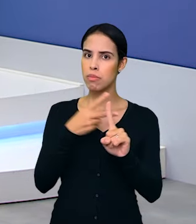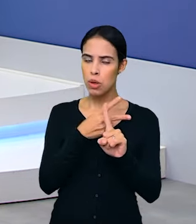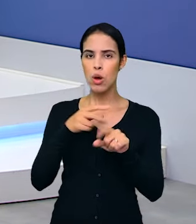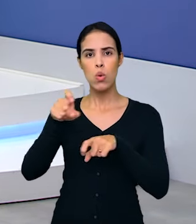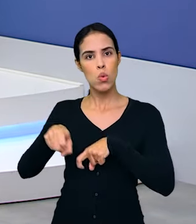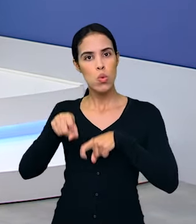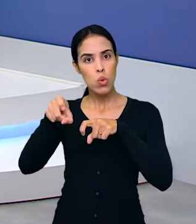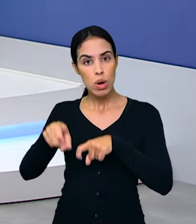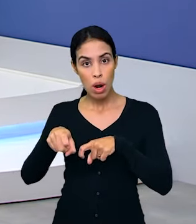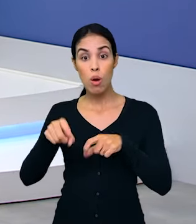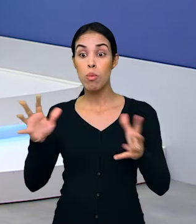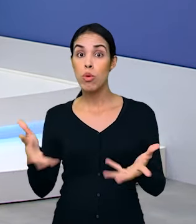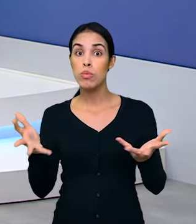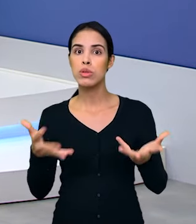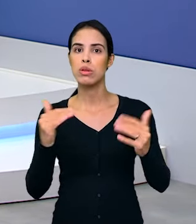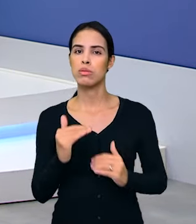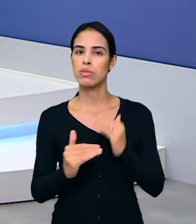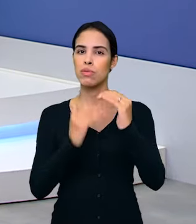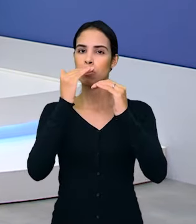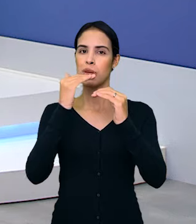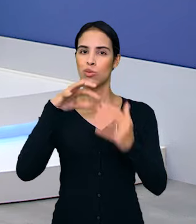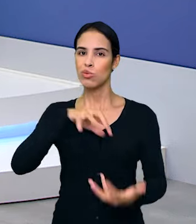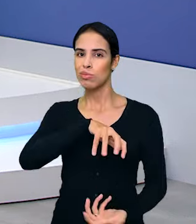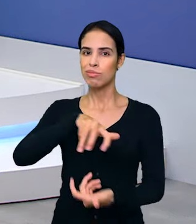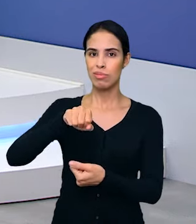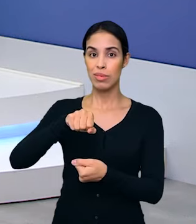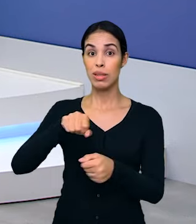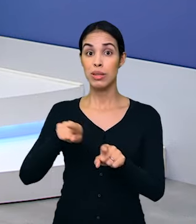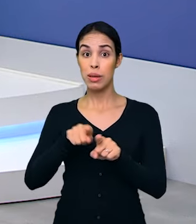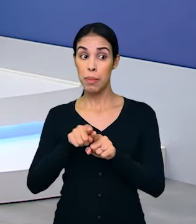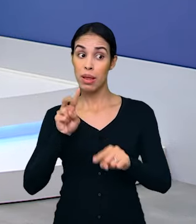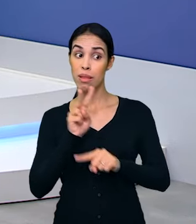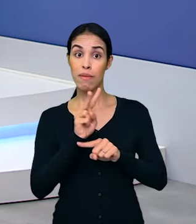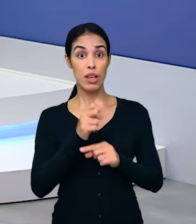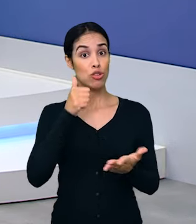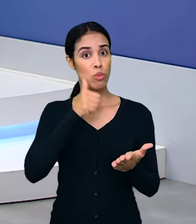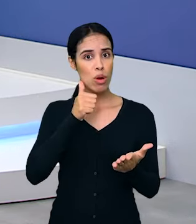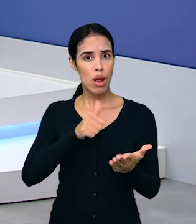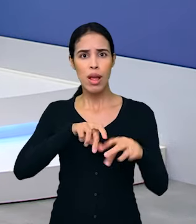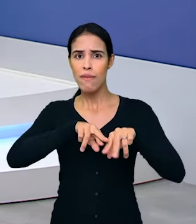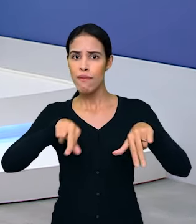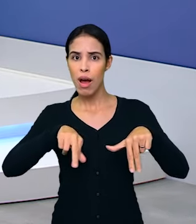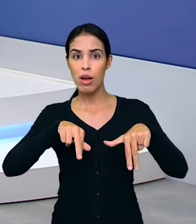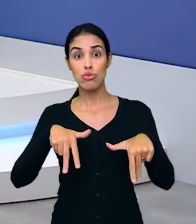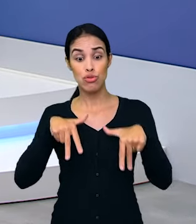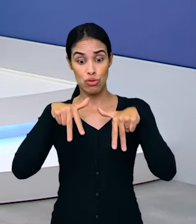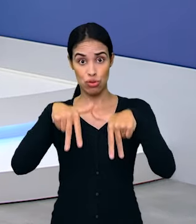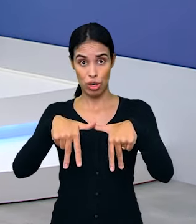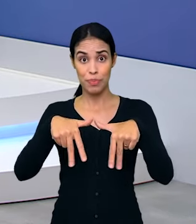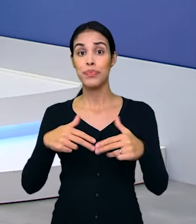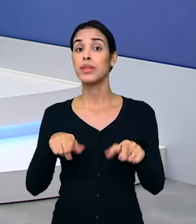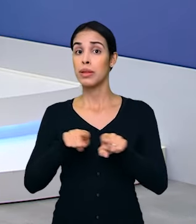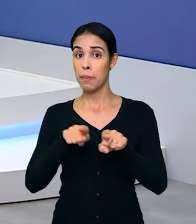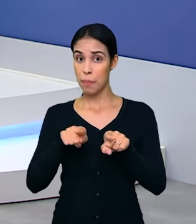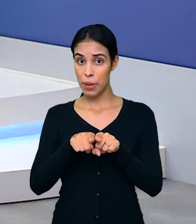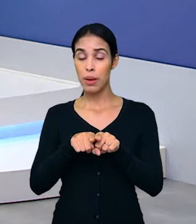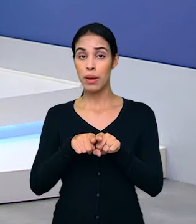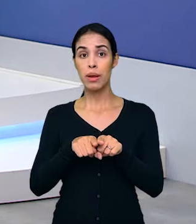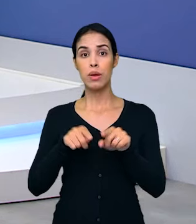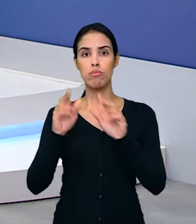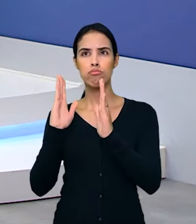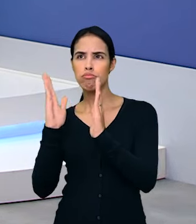previdência social rural como meio de promoção do desenvolvimento sustentável, a mulher do campo e os estereótipos de gênero. A coletânea abrange